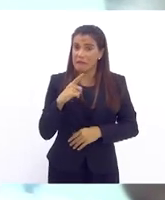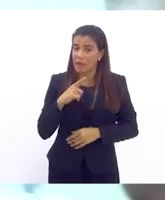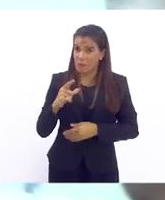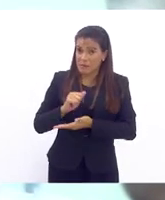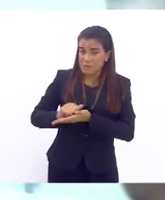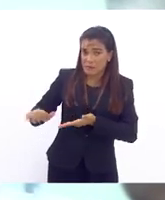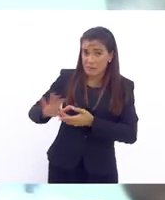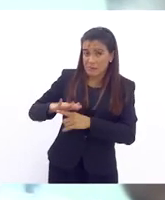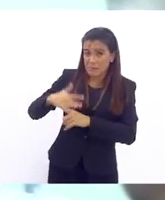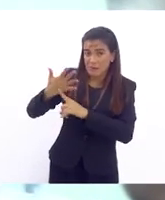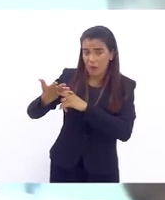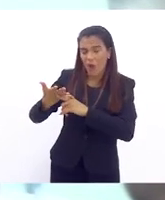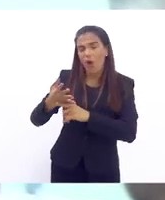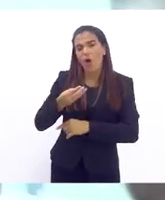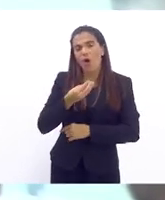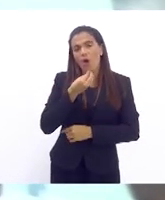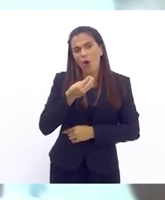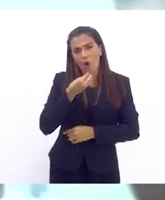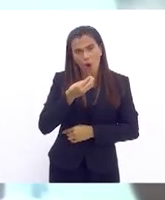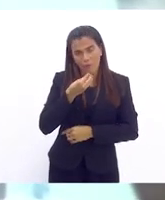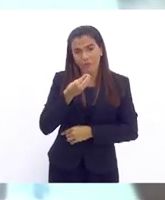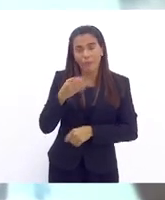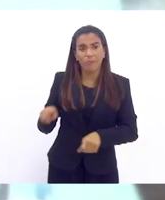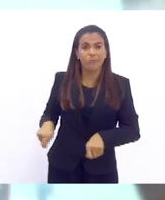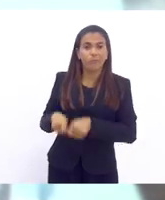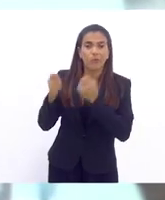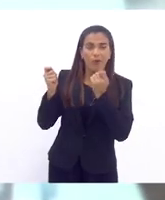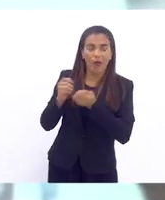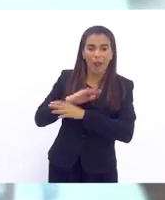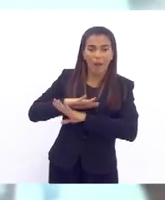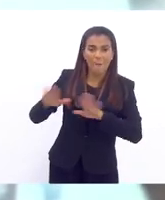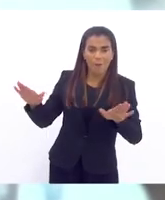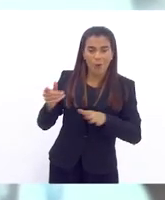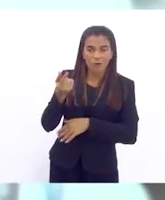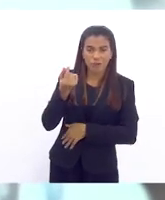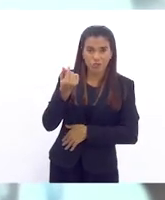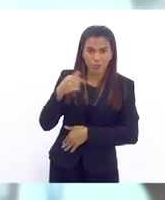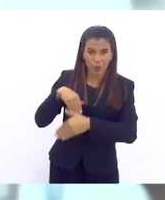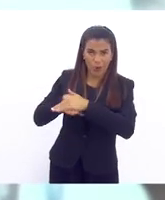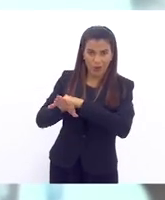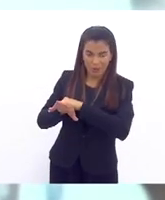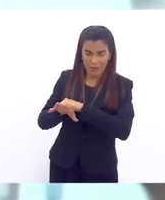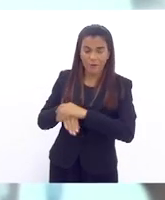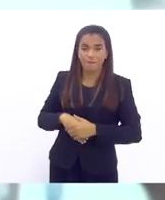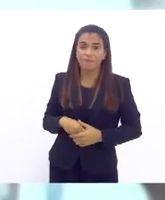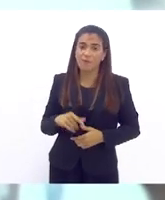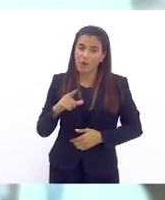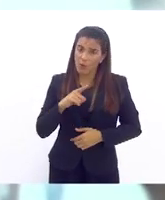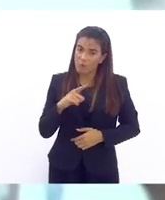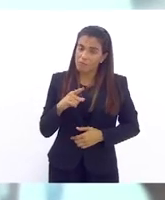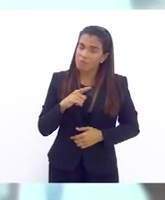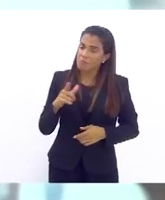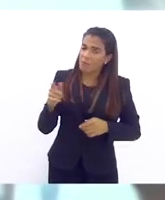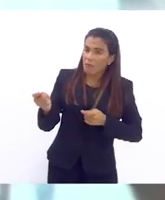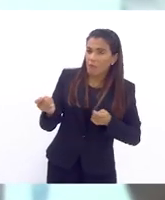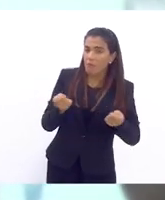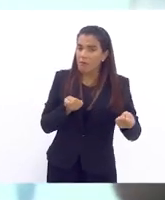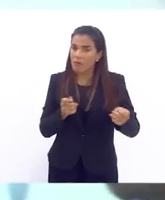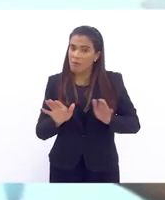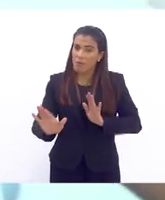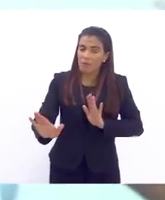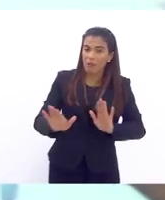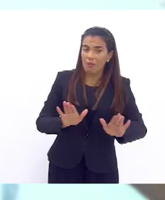maior evidentemente você capota o fundo então é natural que sempre age né uma linha prudencial para que justamente